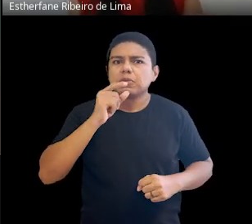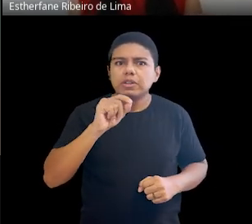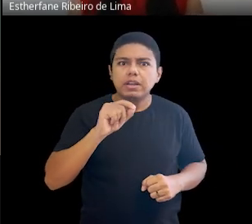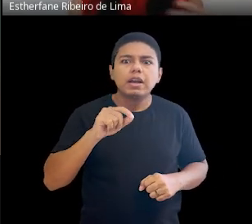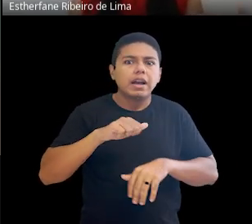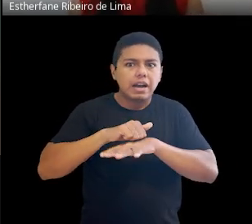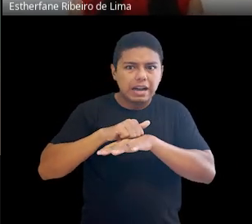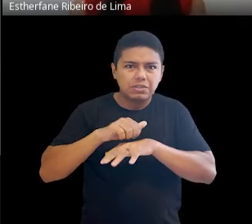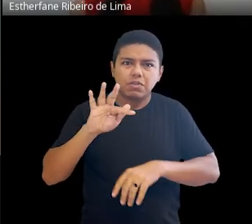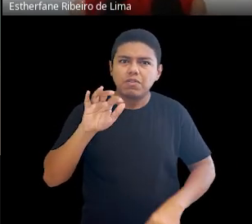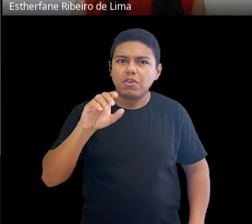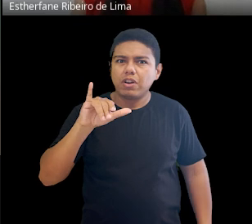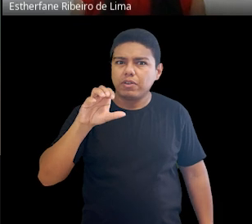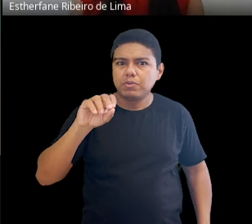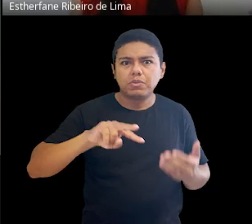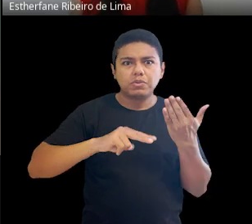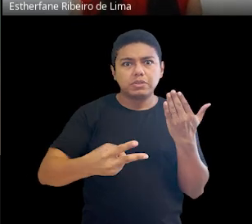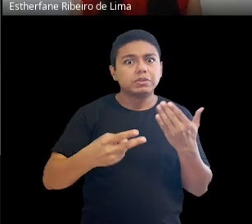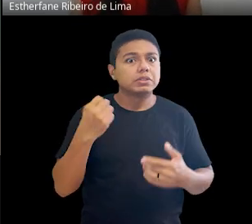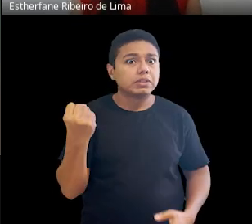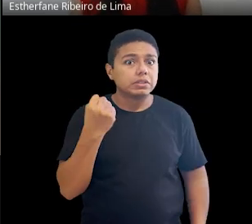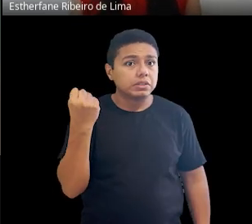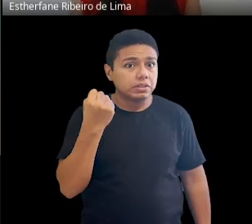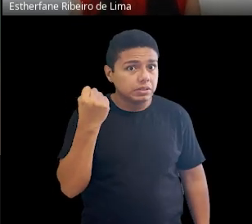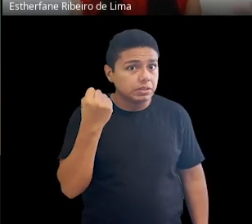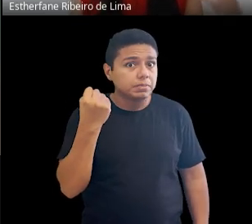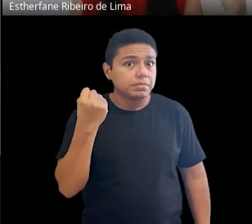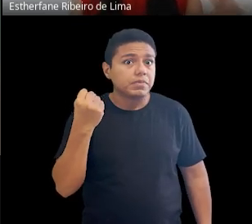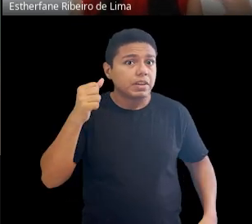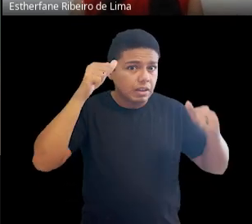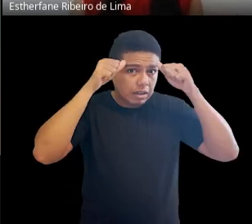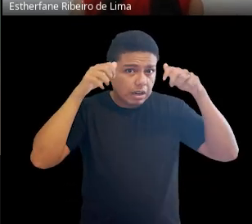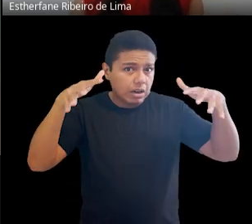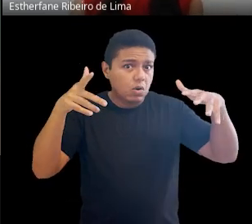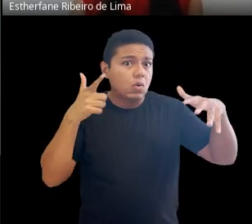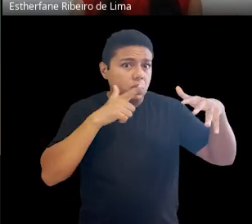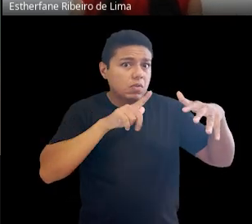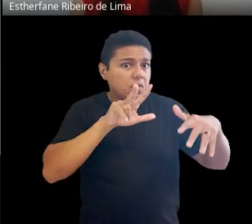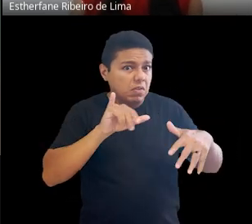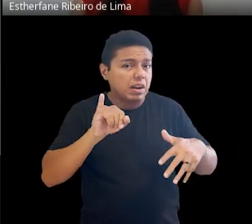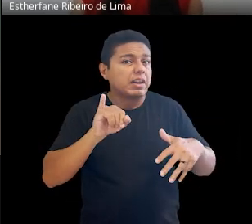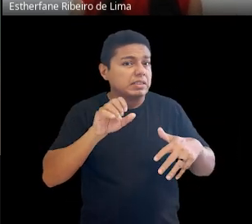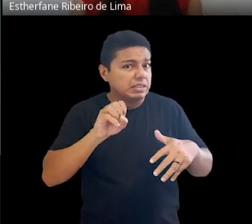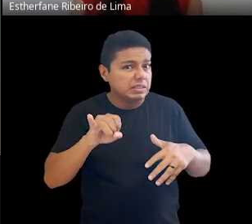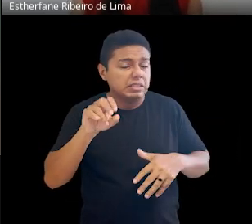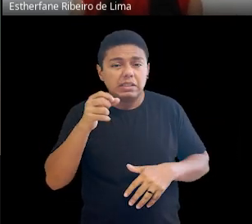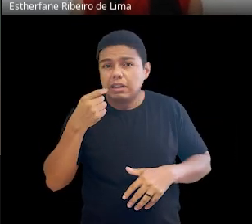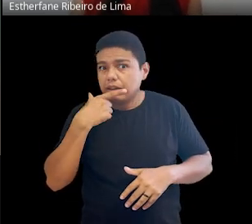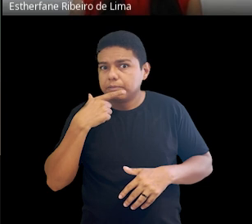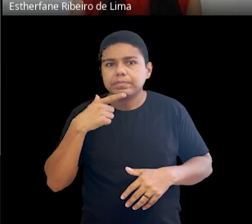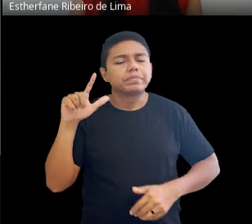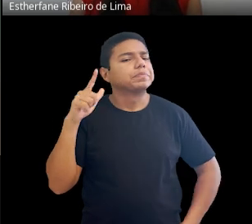causa autismo, e a gente sabe que não, ele não causa autismo. Existem evidências que comprovam exatamente isso.